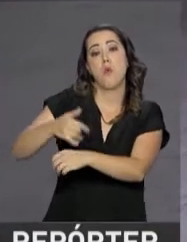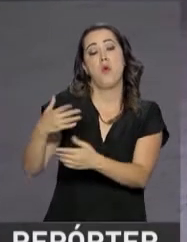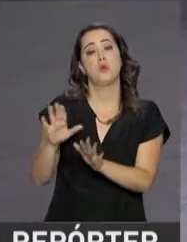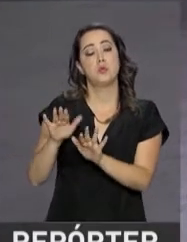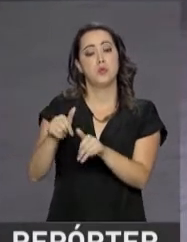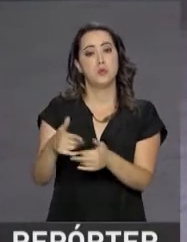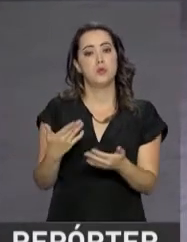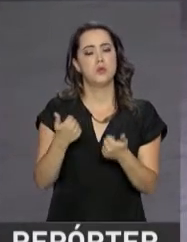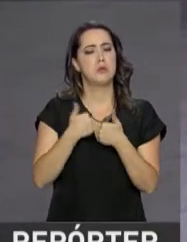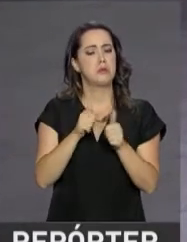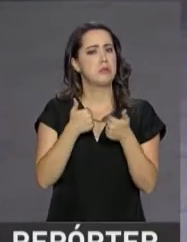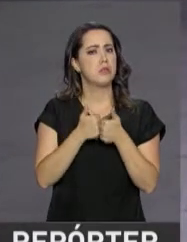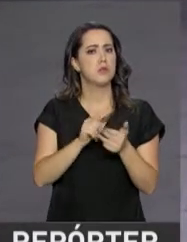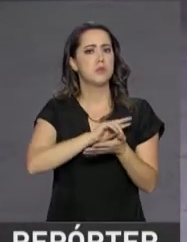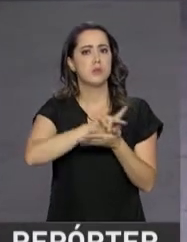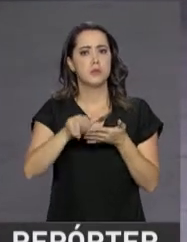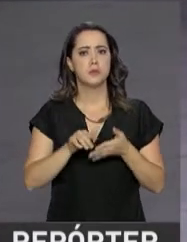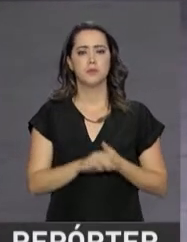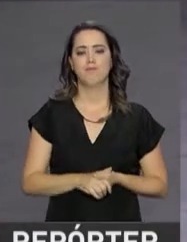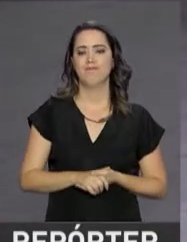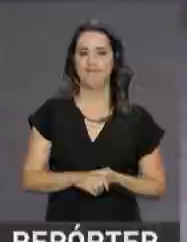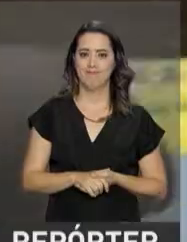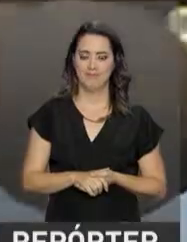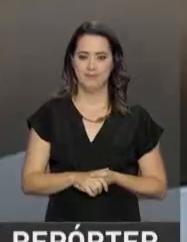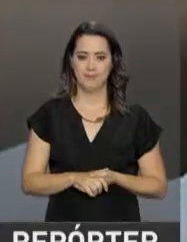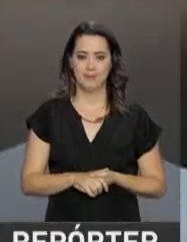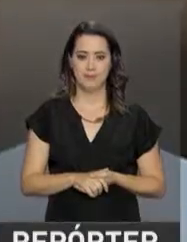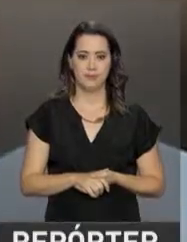habitação, aeroportos e transporte.